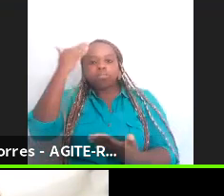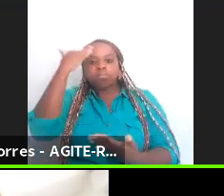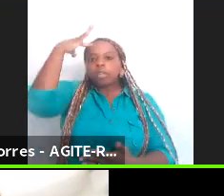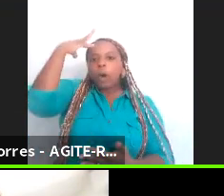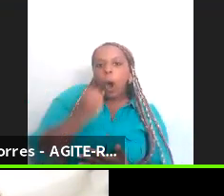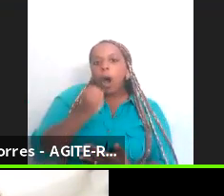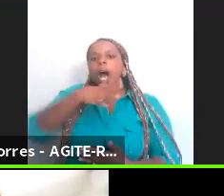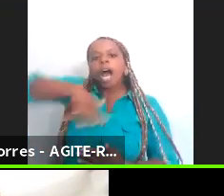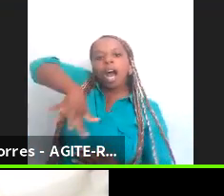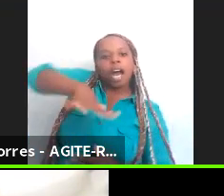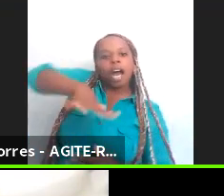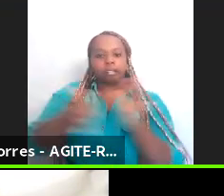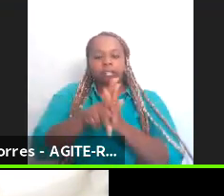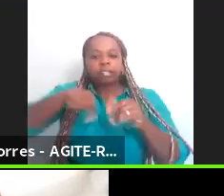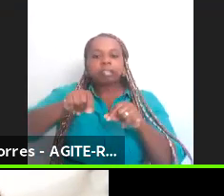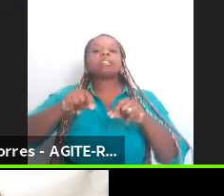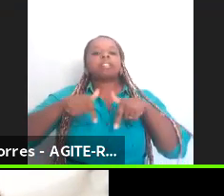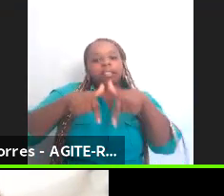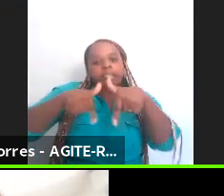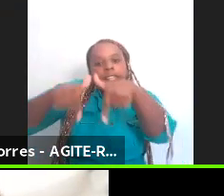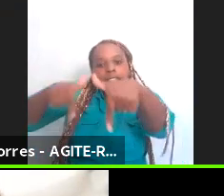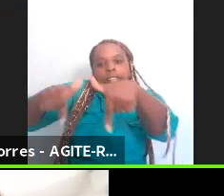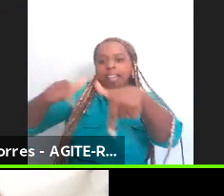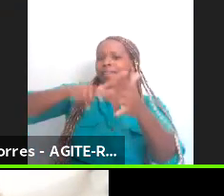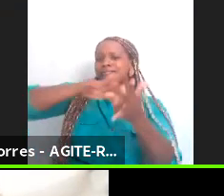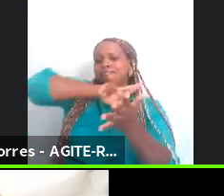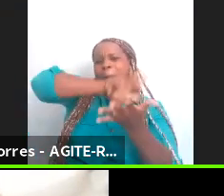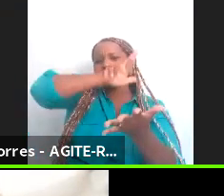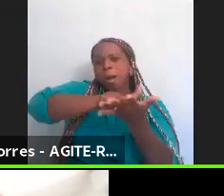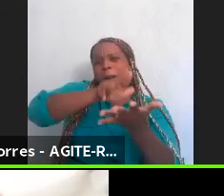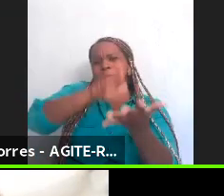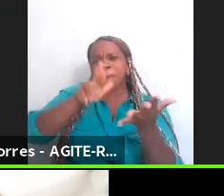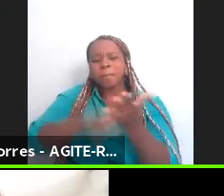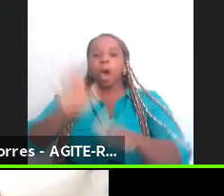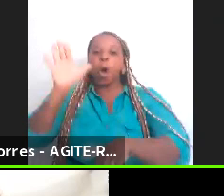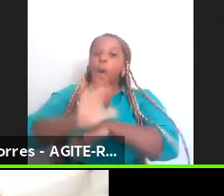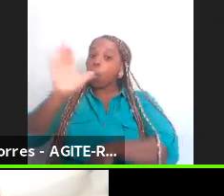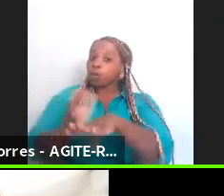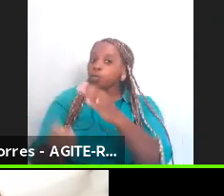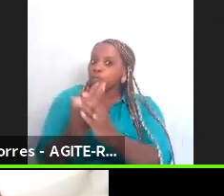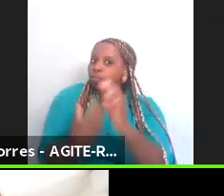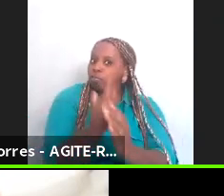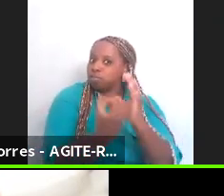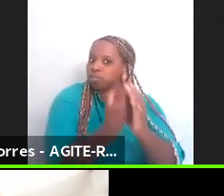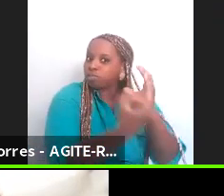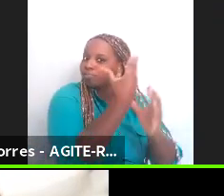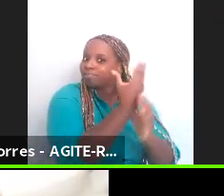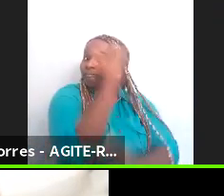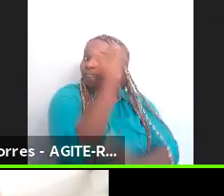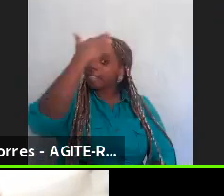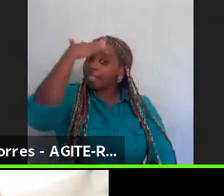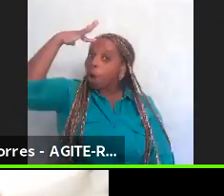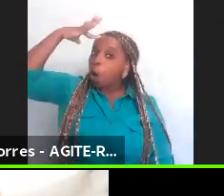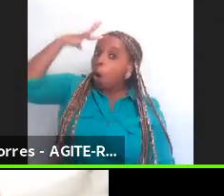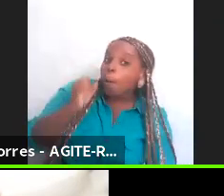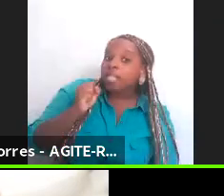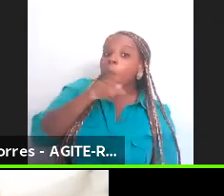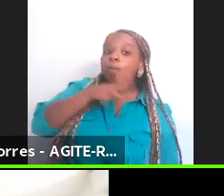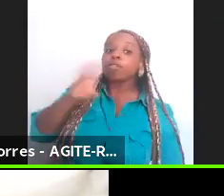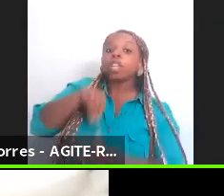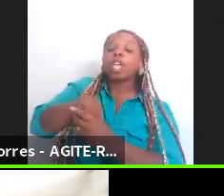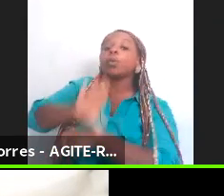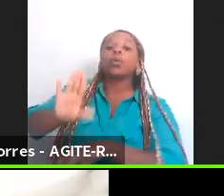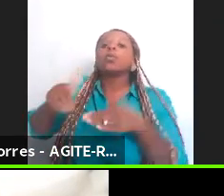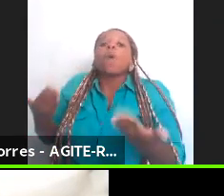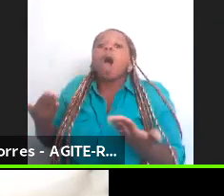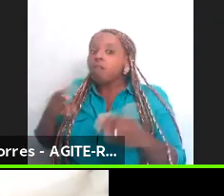né? Também existem milhões de cursos surgindo, né? Entender quem são esses professores, né? Não